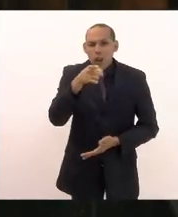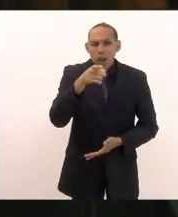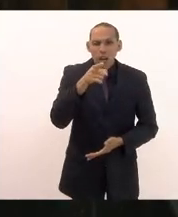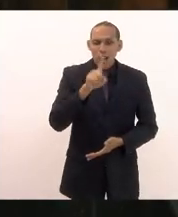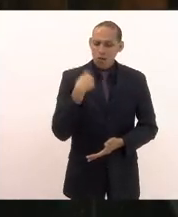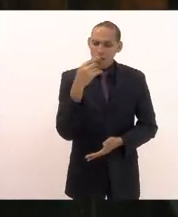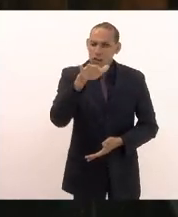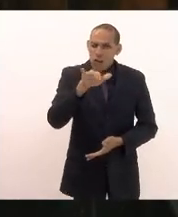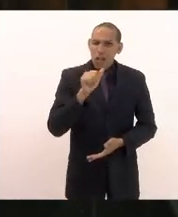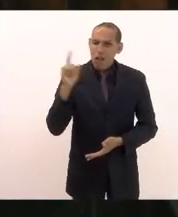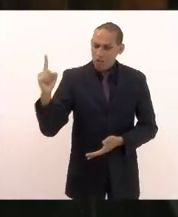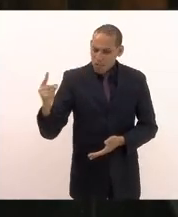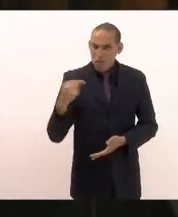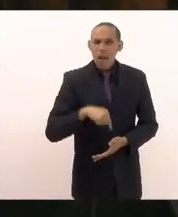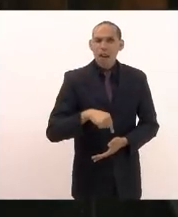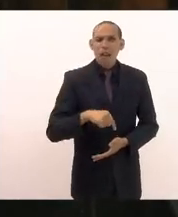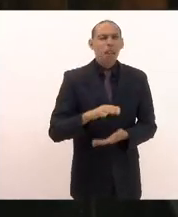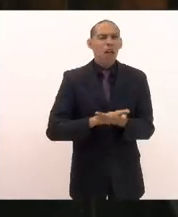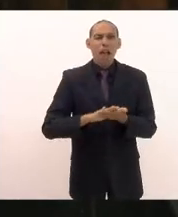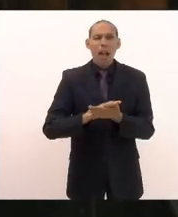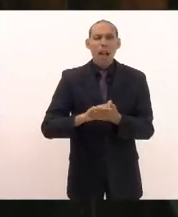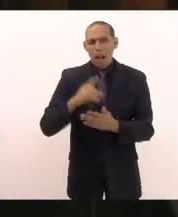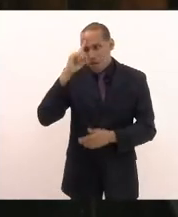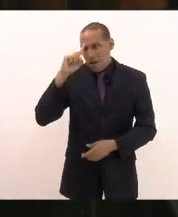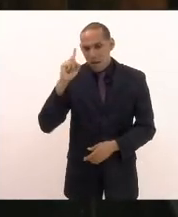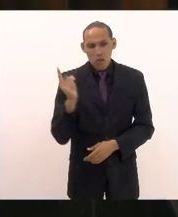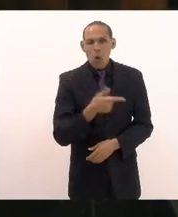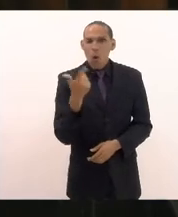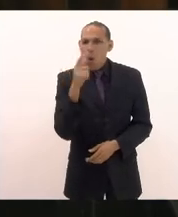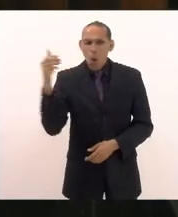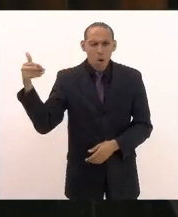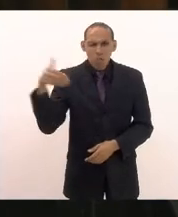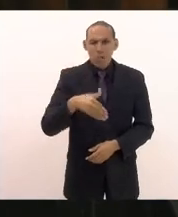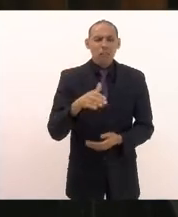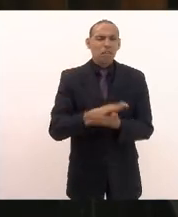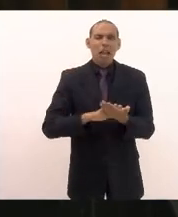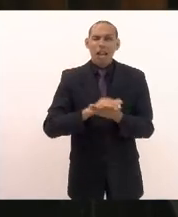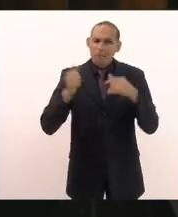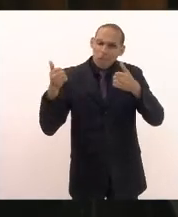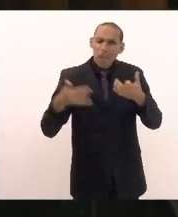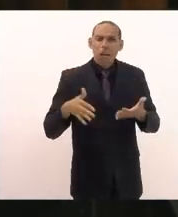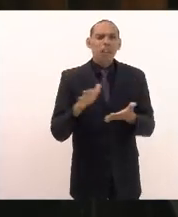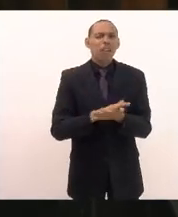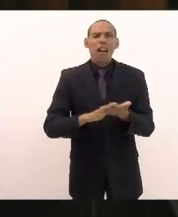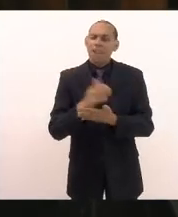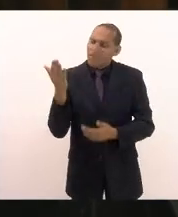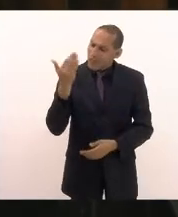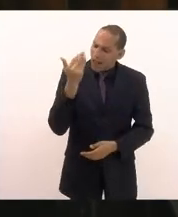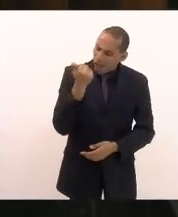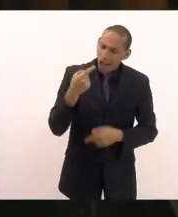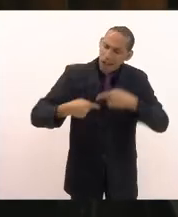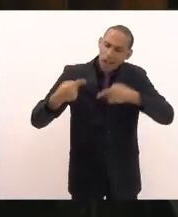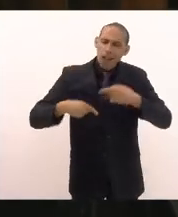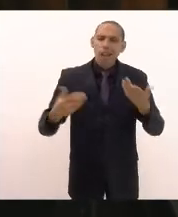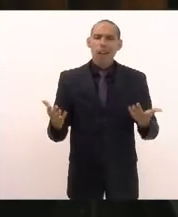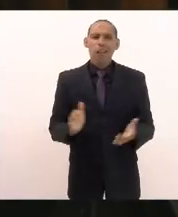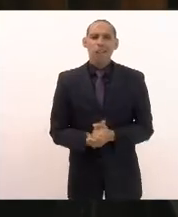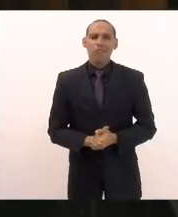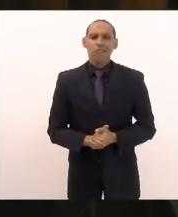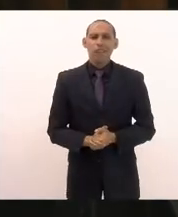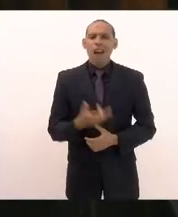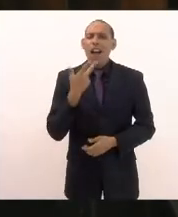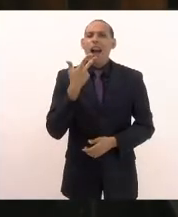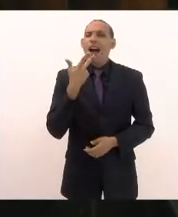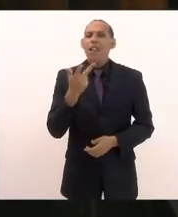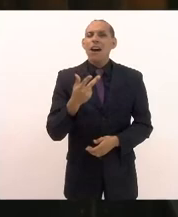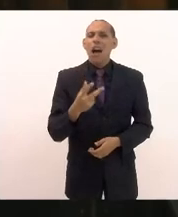apareceu, não mandou ninguém, não deu a mínima satisfação, venha debater, ficar falando como